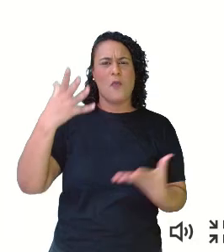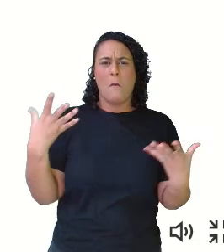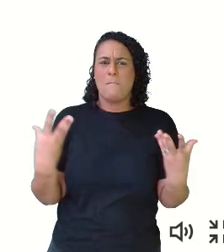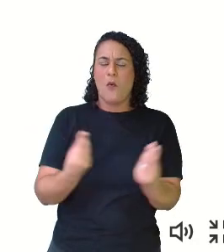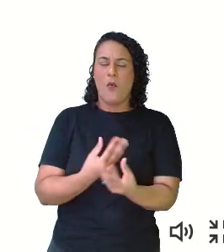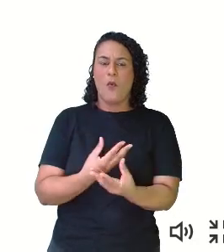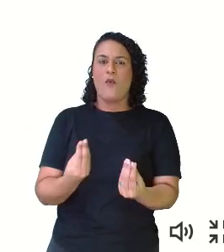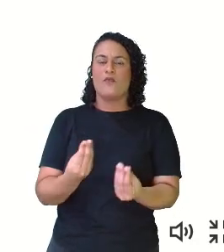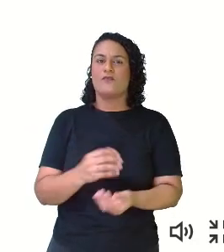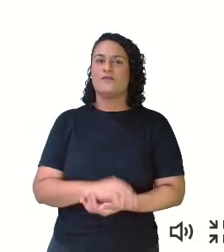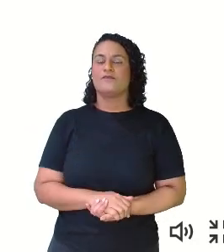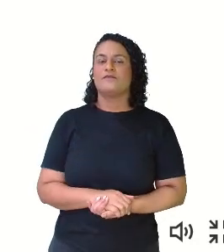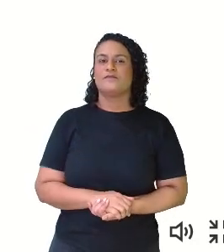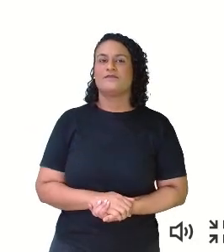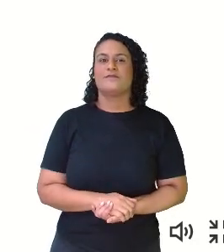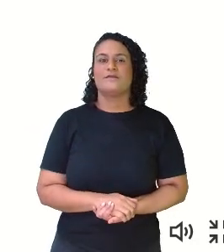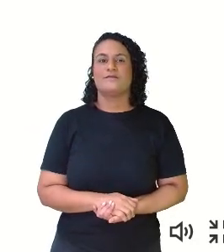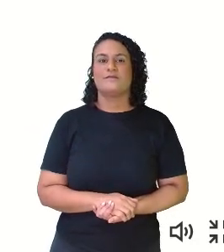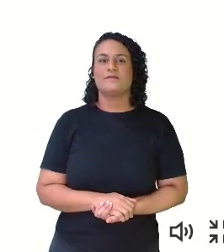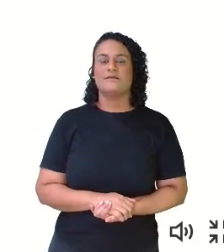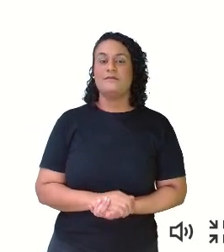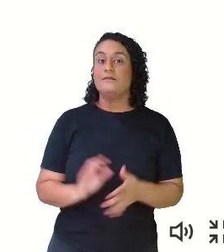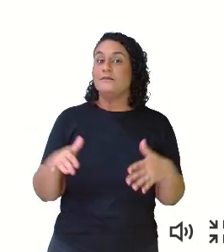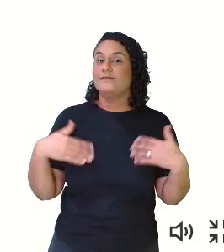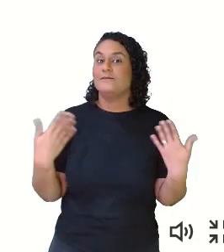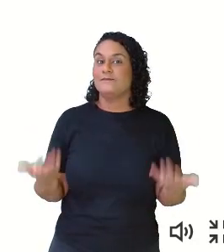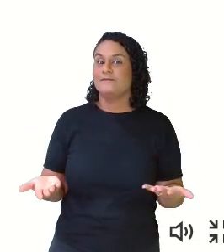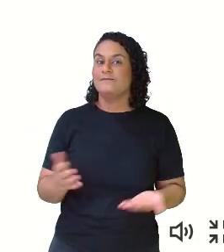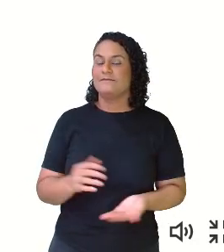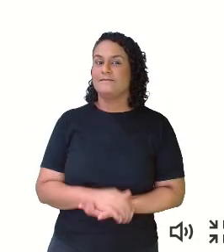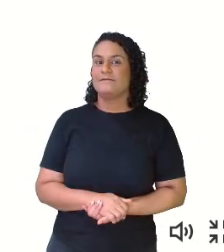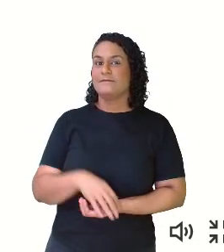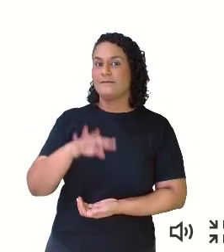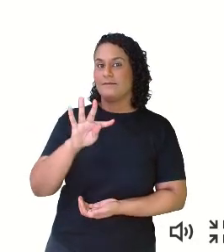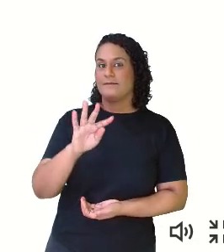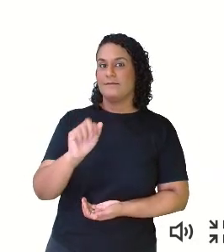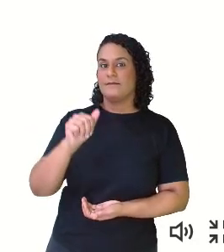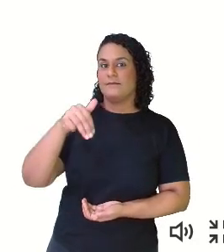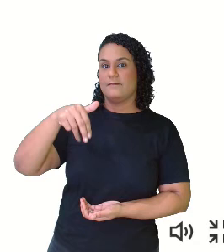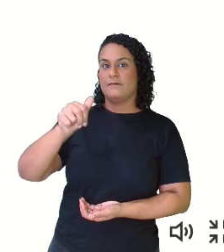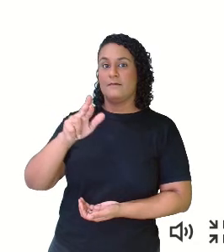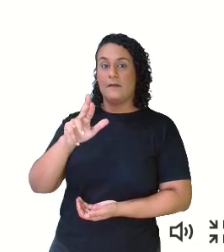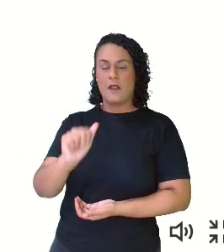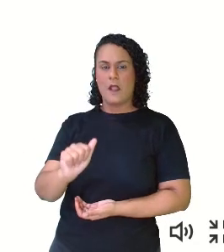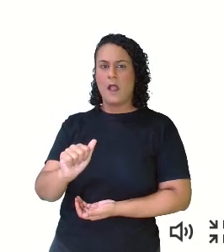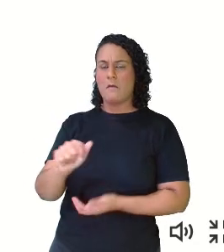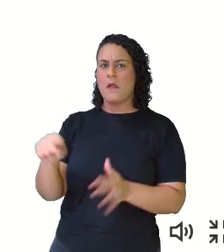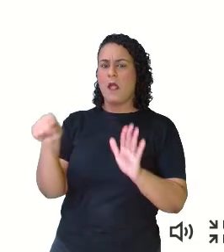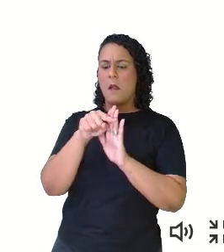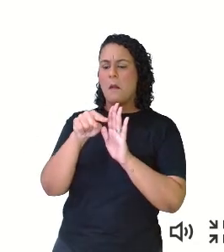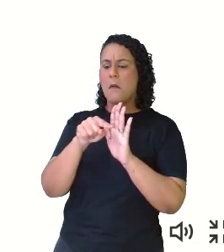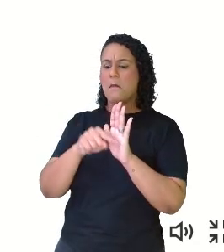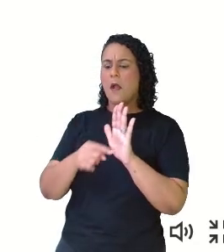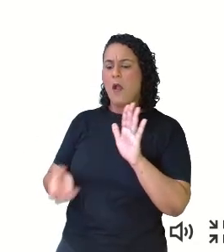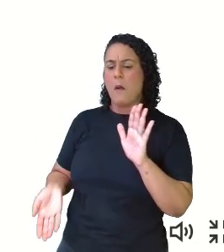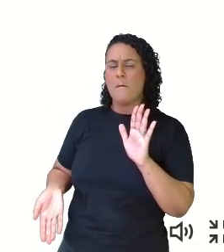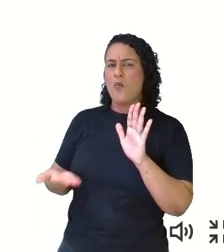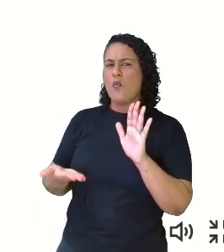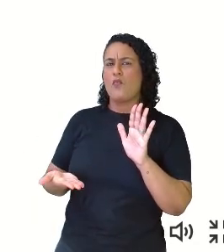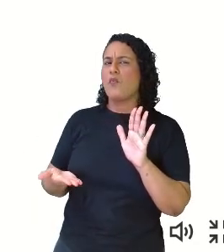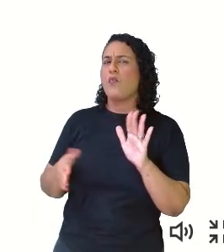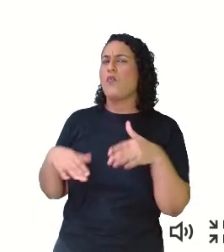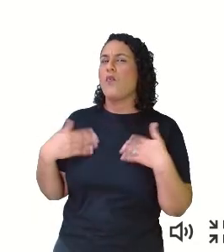Qual é o fruto da tamareira? E aí? É a tâmara, é o boliche, é a laranja ou é o transferidor?